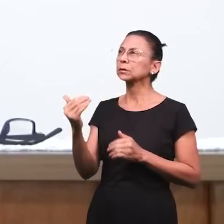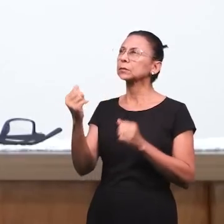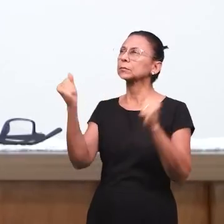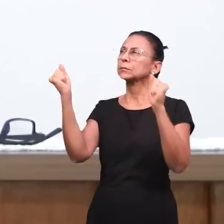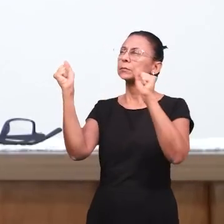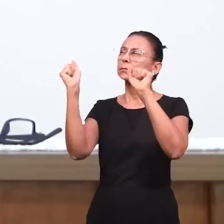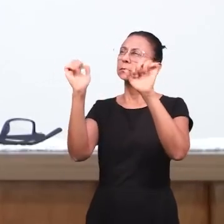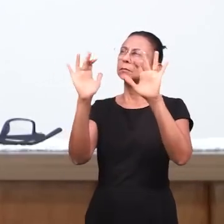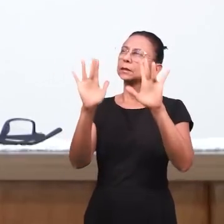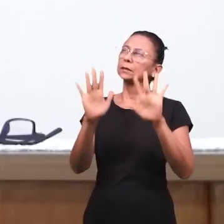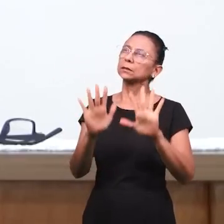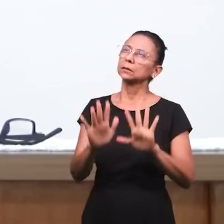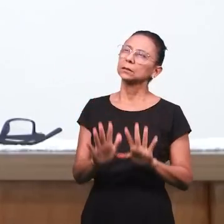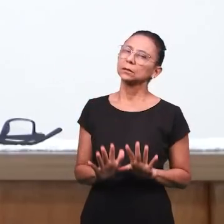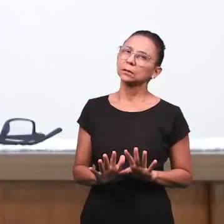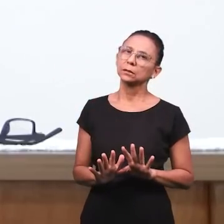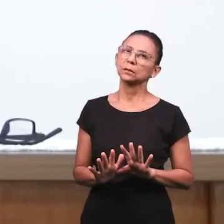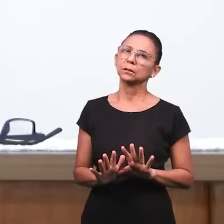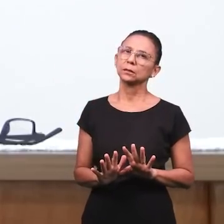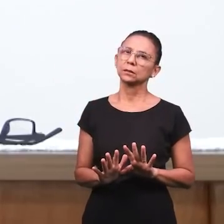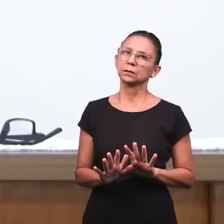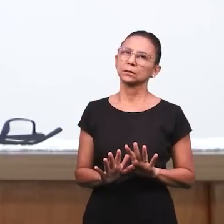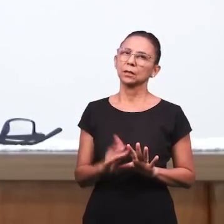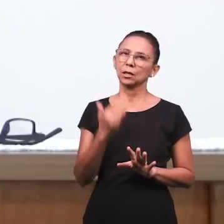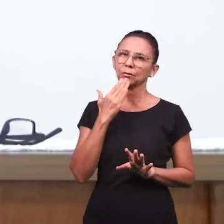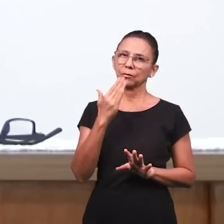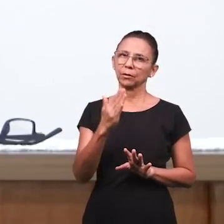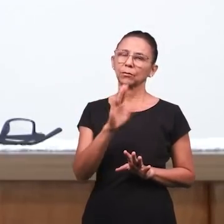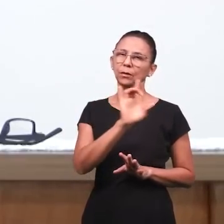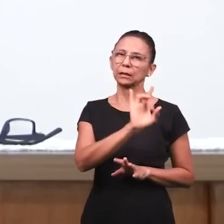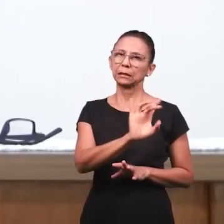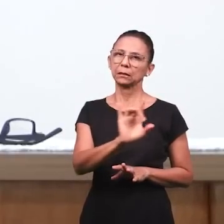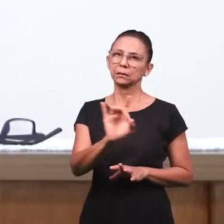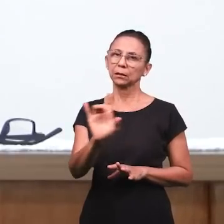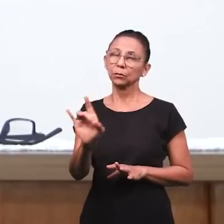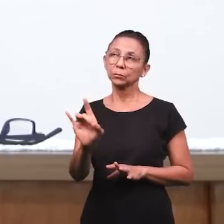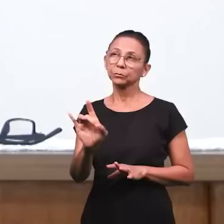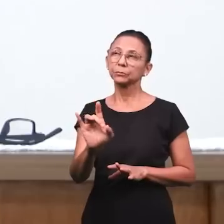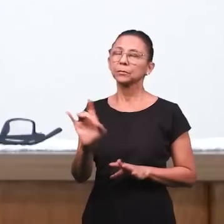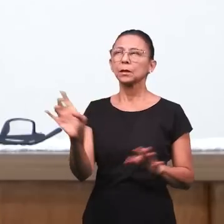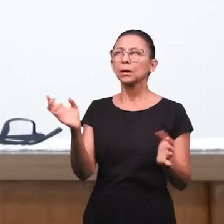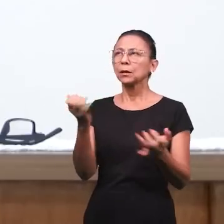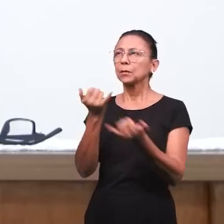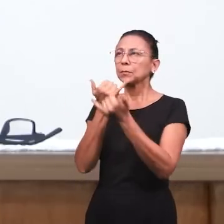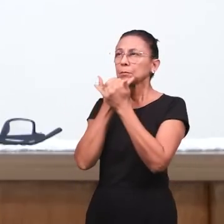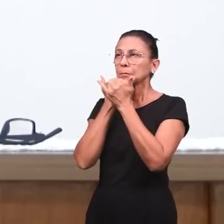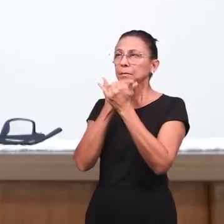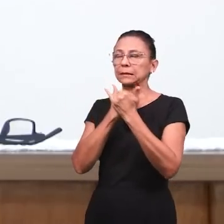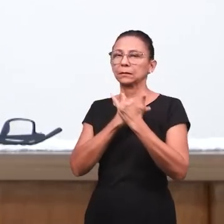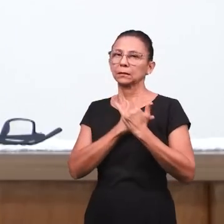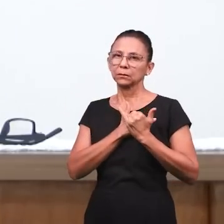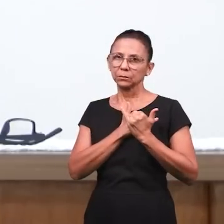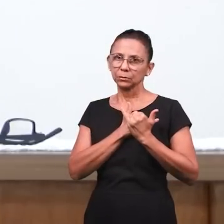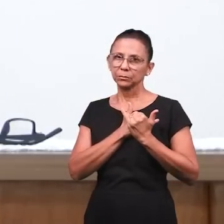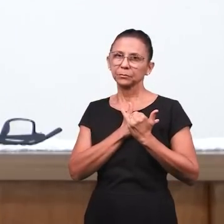tua bênção sobre nós neste culto, perdoando